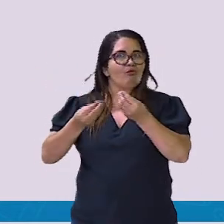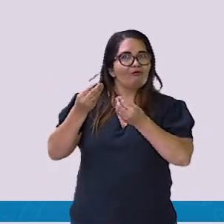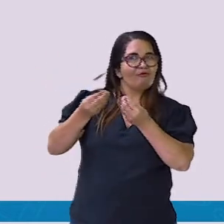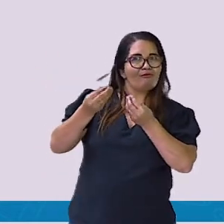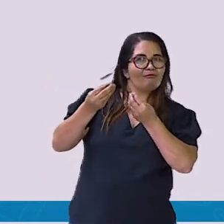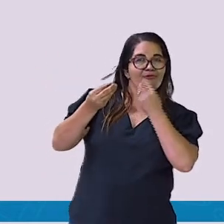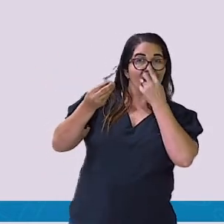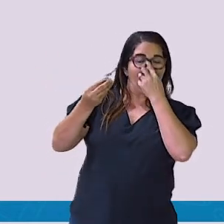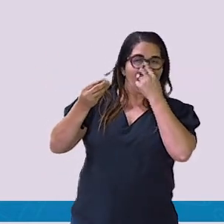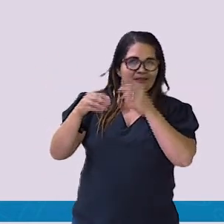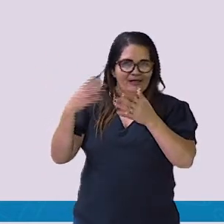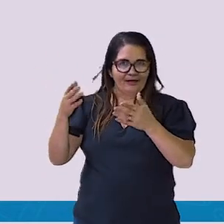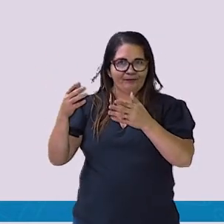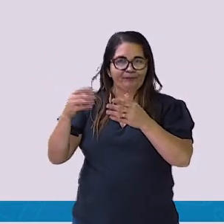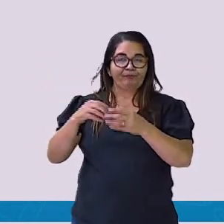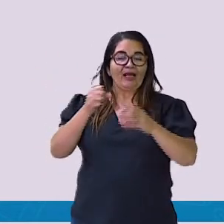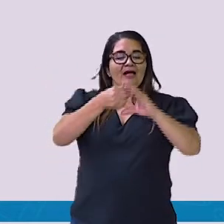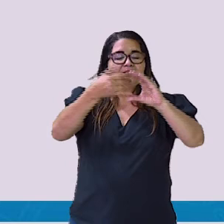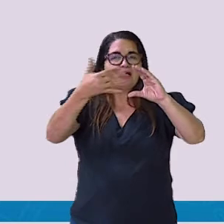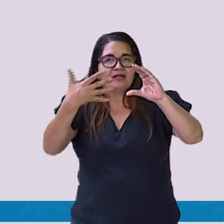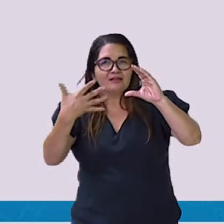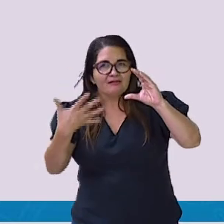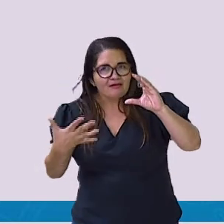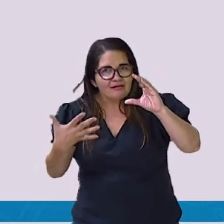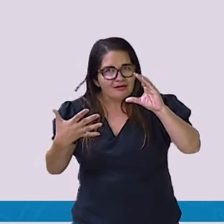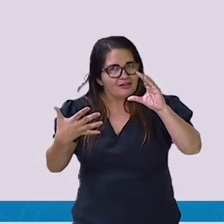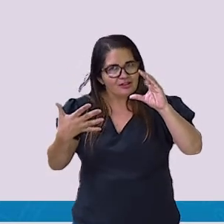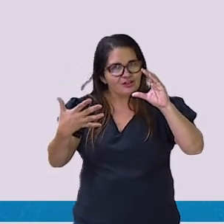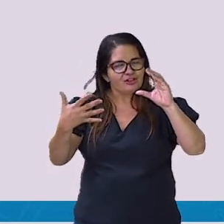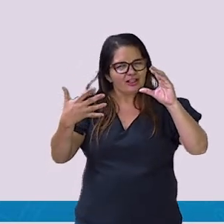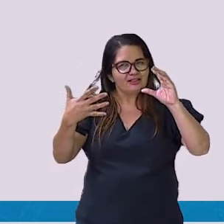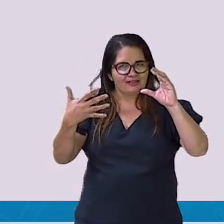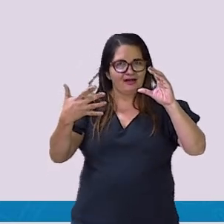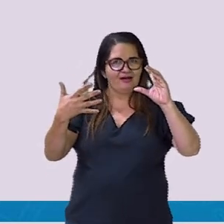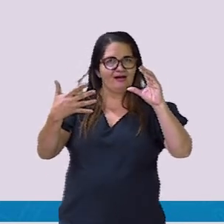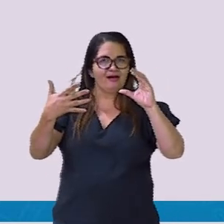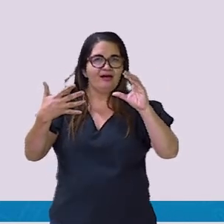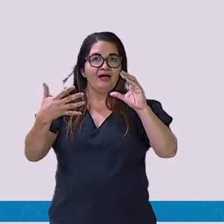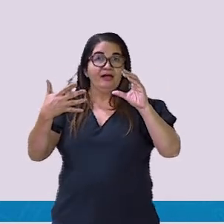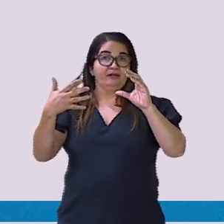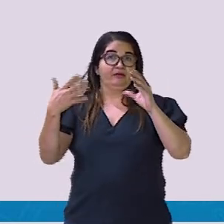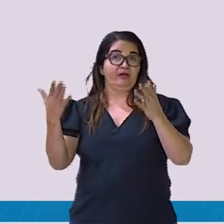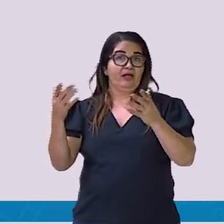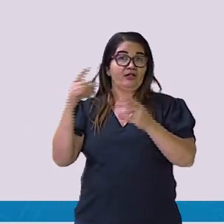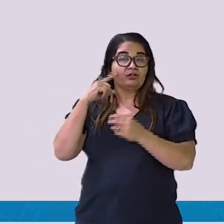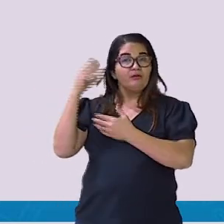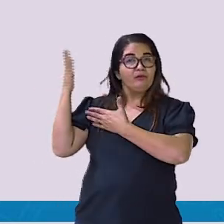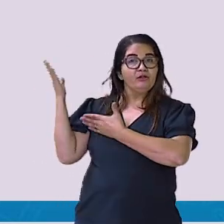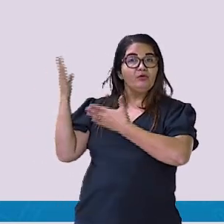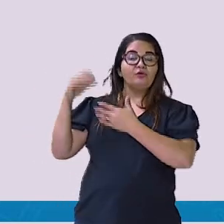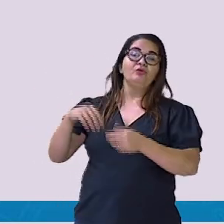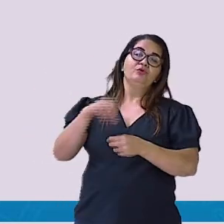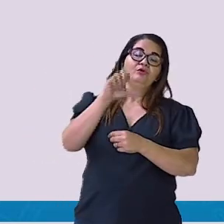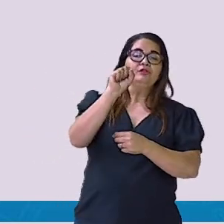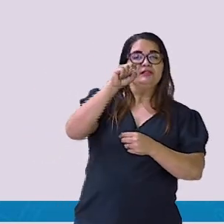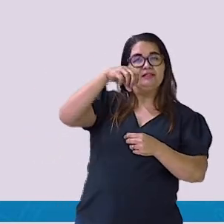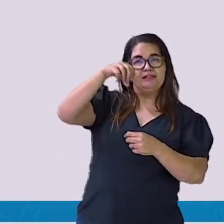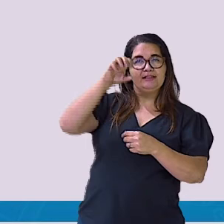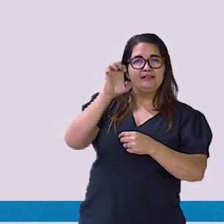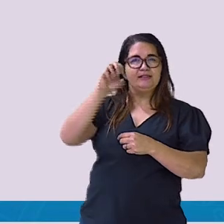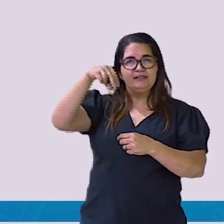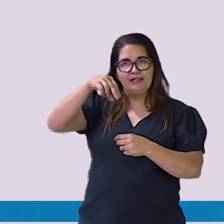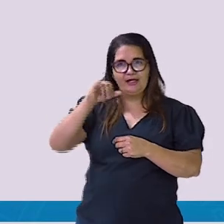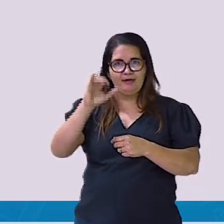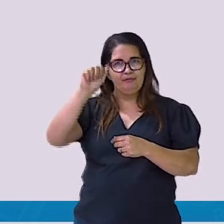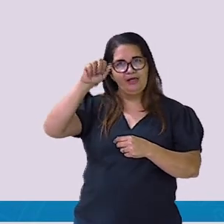principais características são o contrário do tropical: inverno chuvoso e verão seco. É